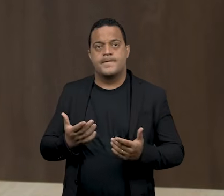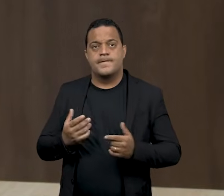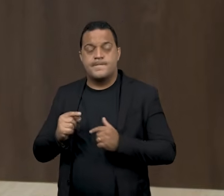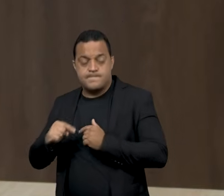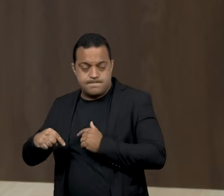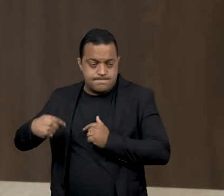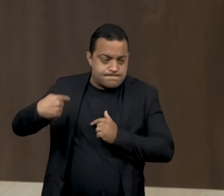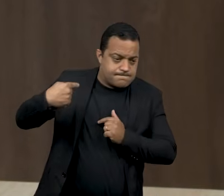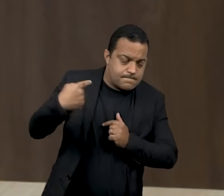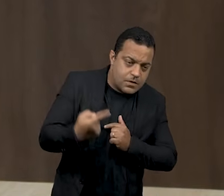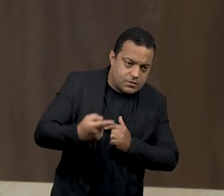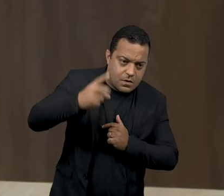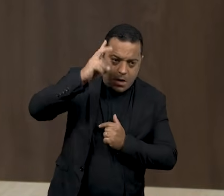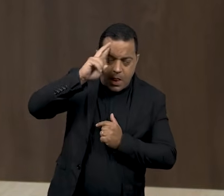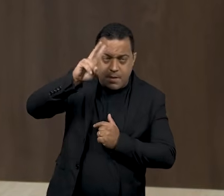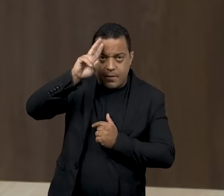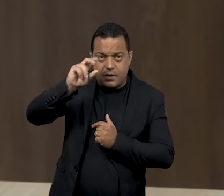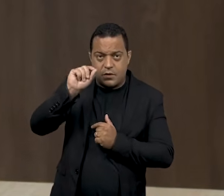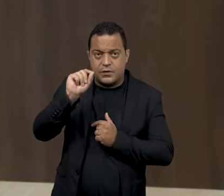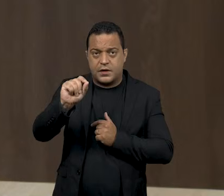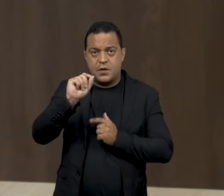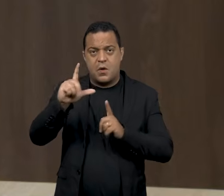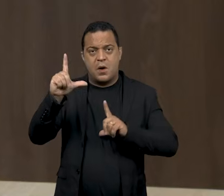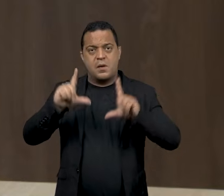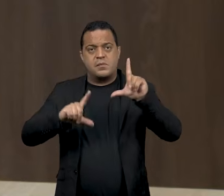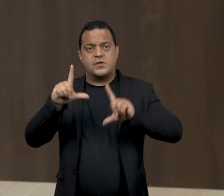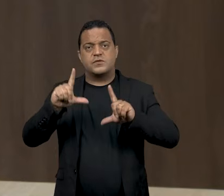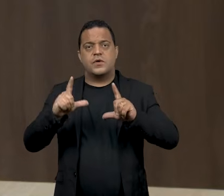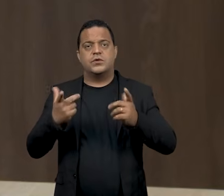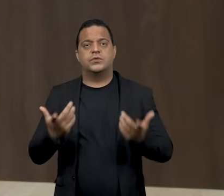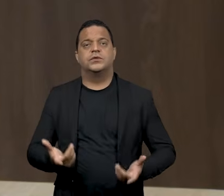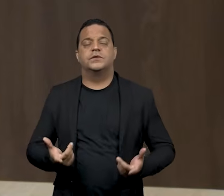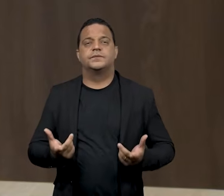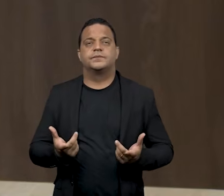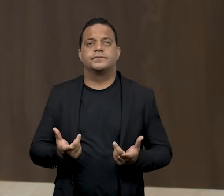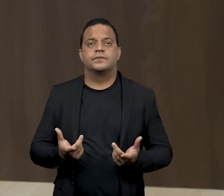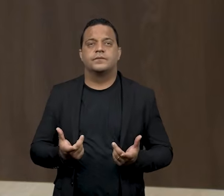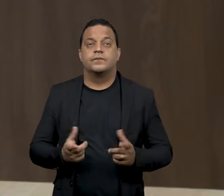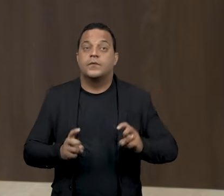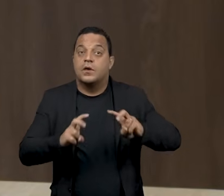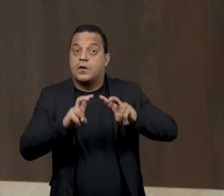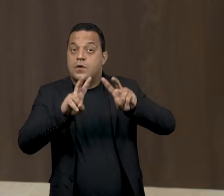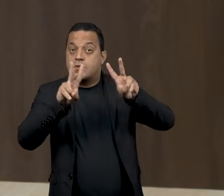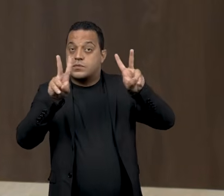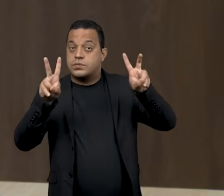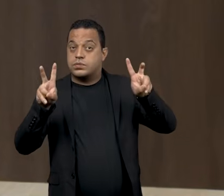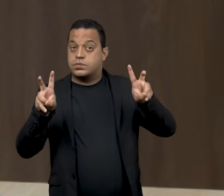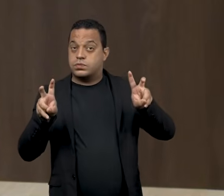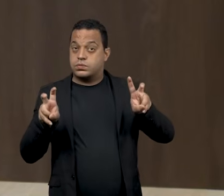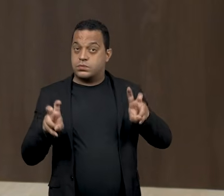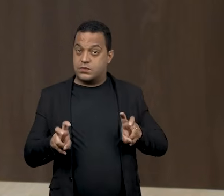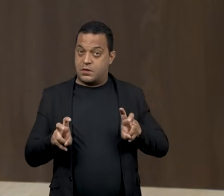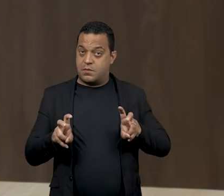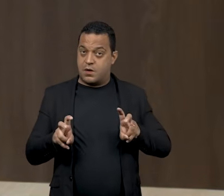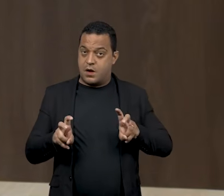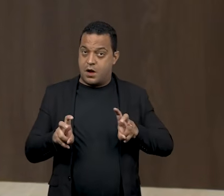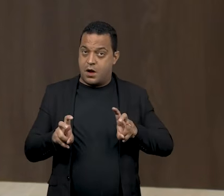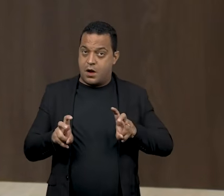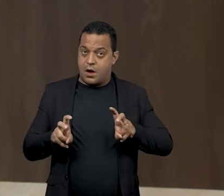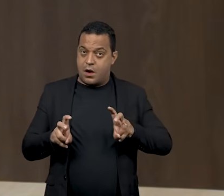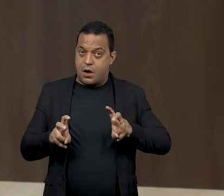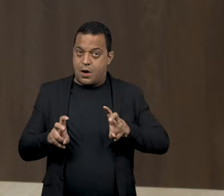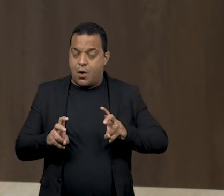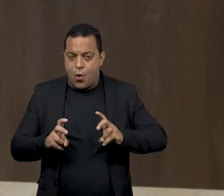E, na sequência, eu lembrei de um outro episódio aqui que nós gravamos, que nós falamos sobre desentendimento entre